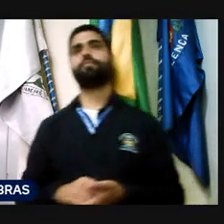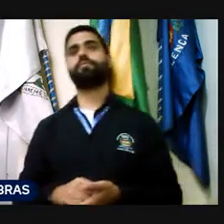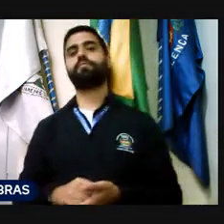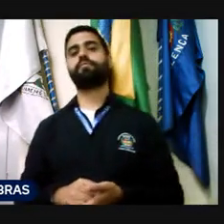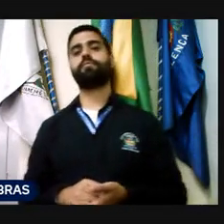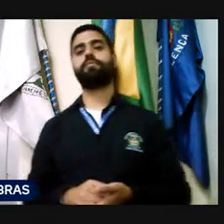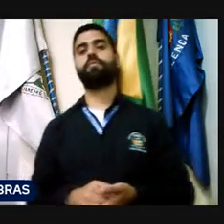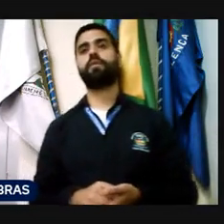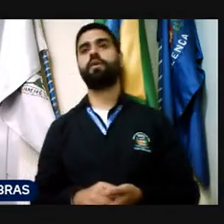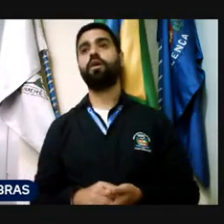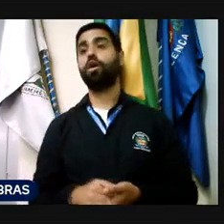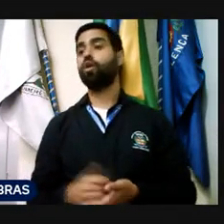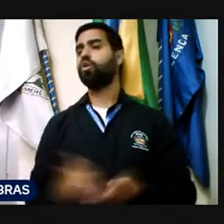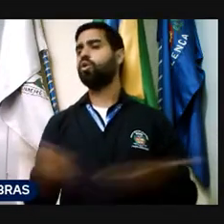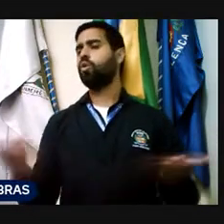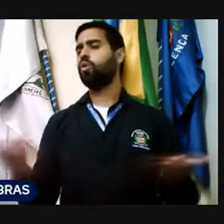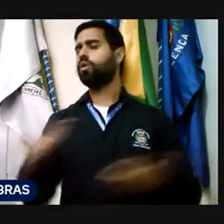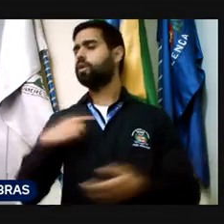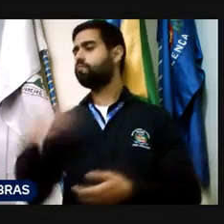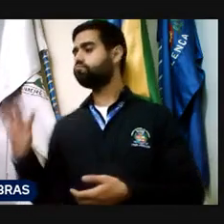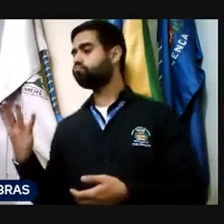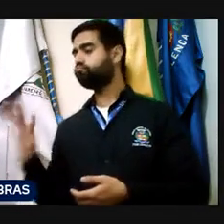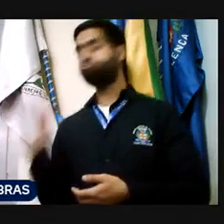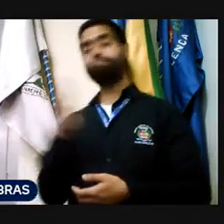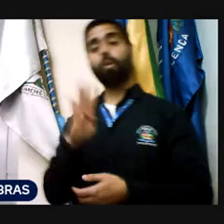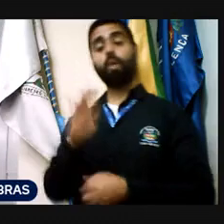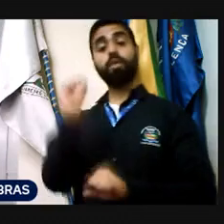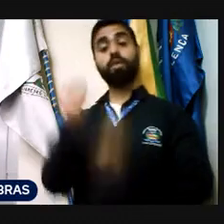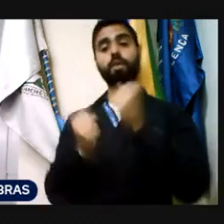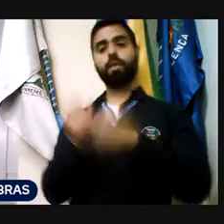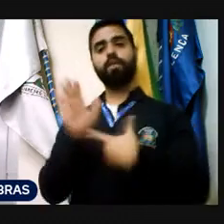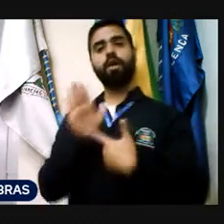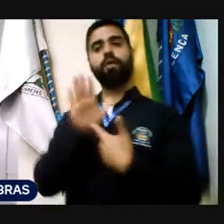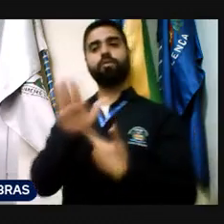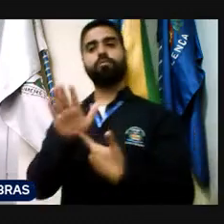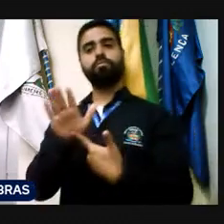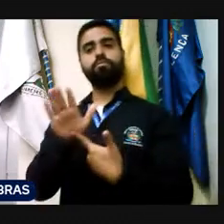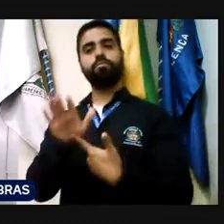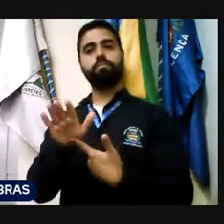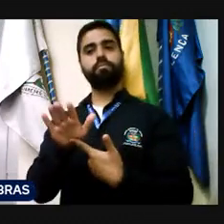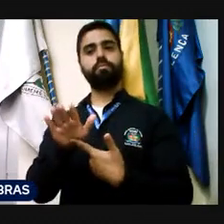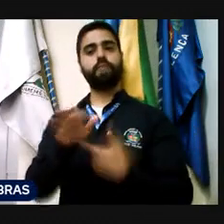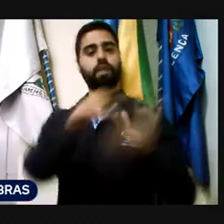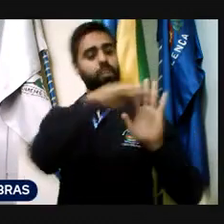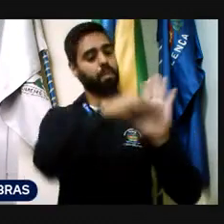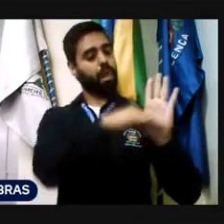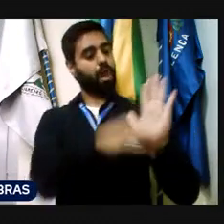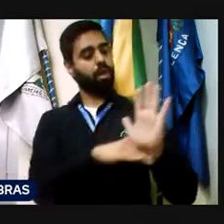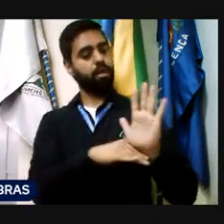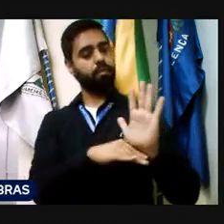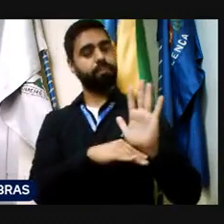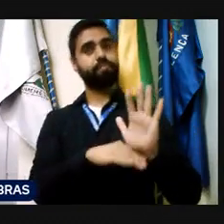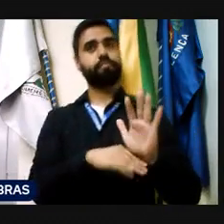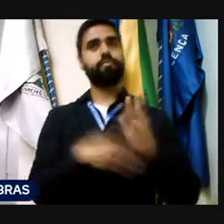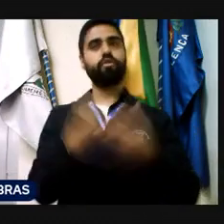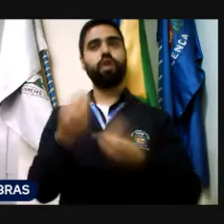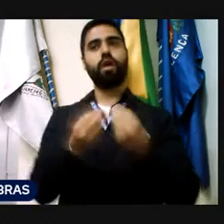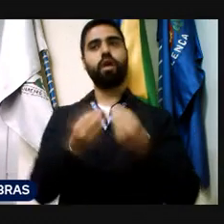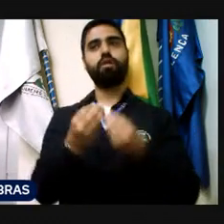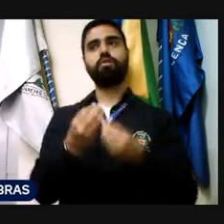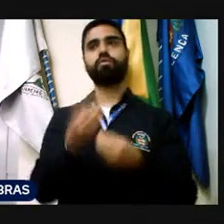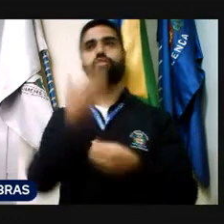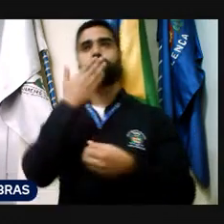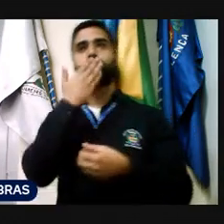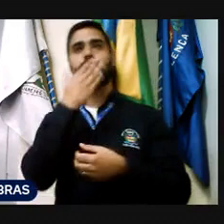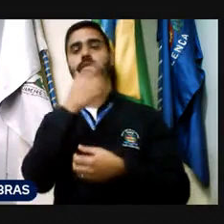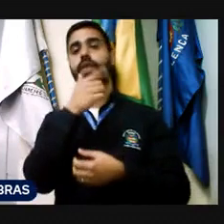quatro firmas que vão apresentar propostas para a modelagem do